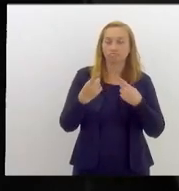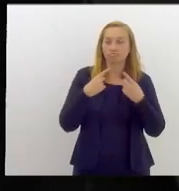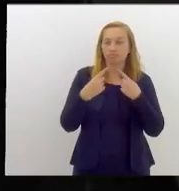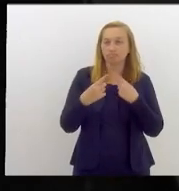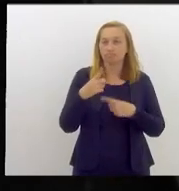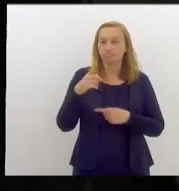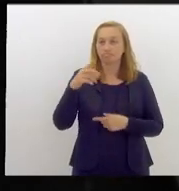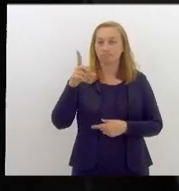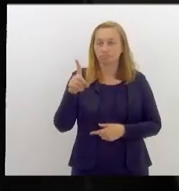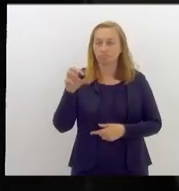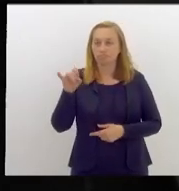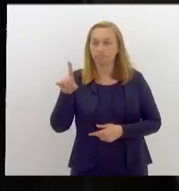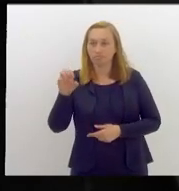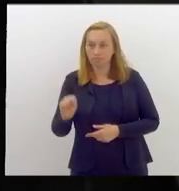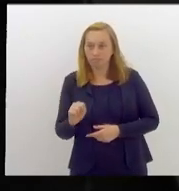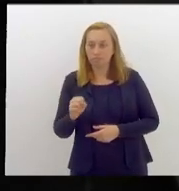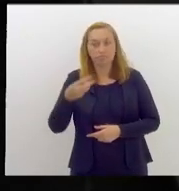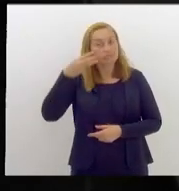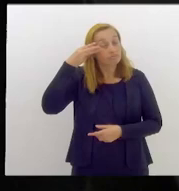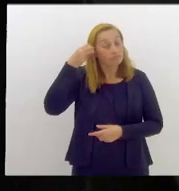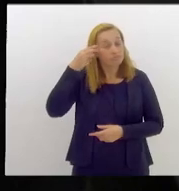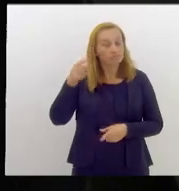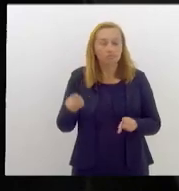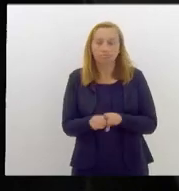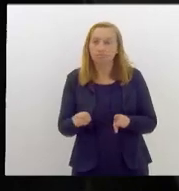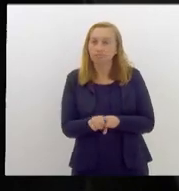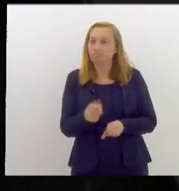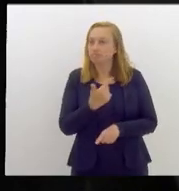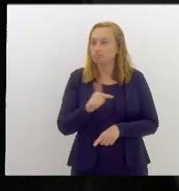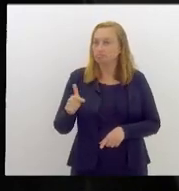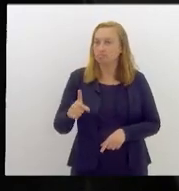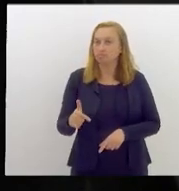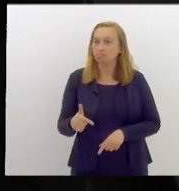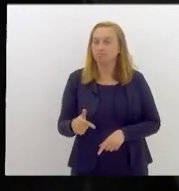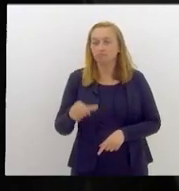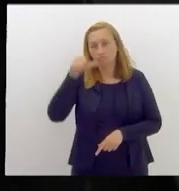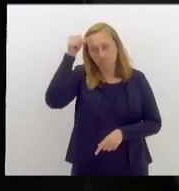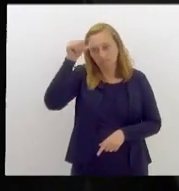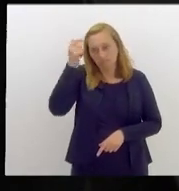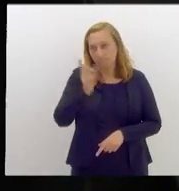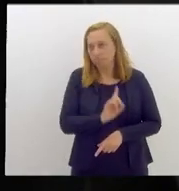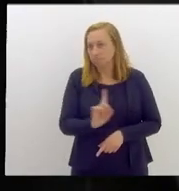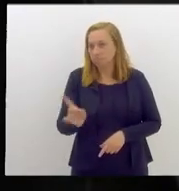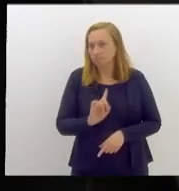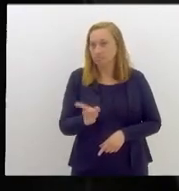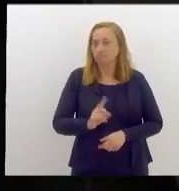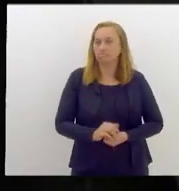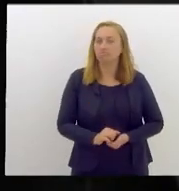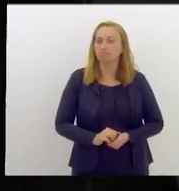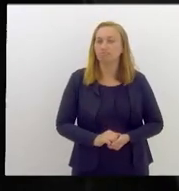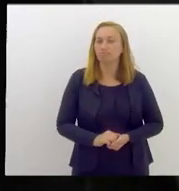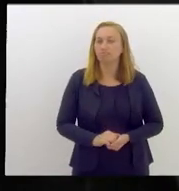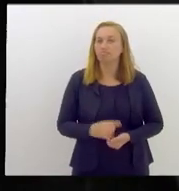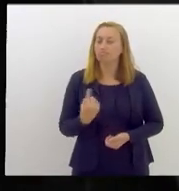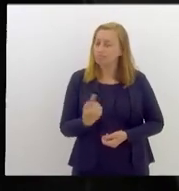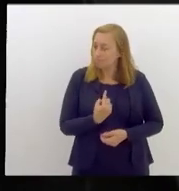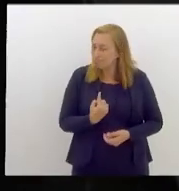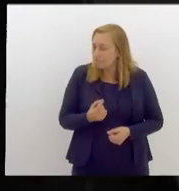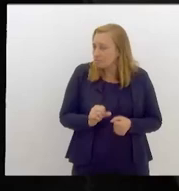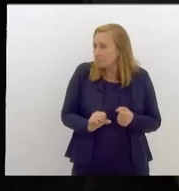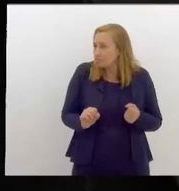pouco também não Cláudio Castro Igualmente não e que fez isso somos nós